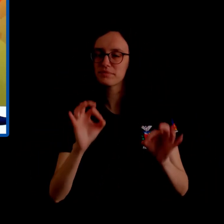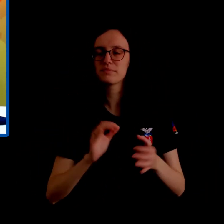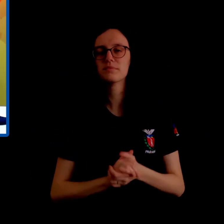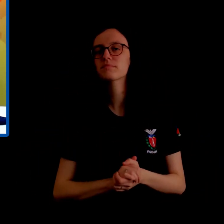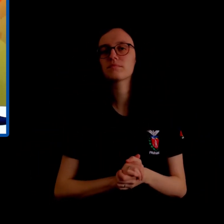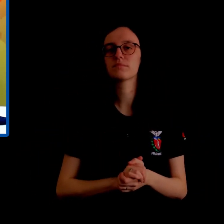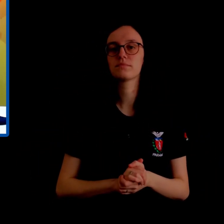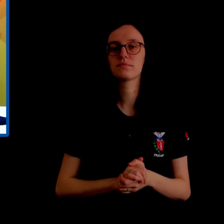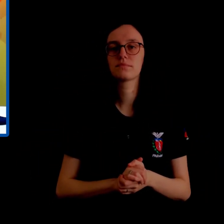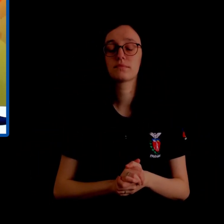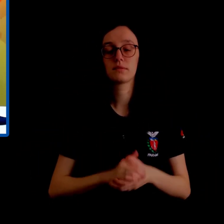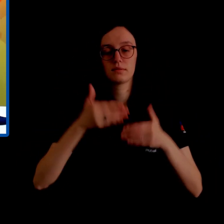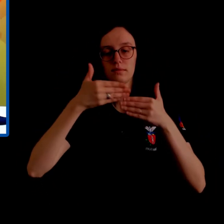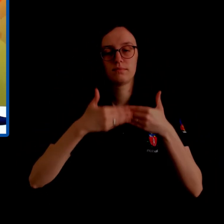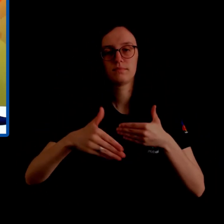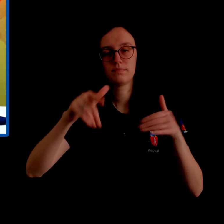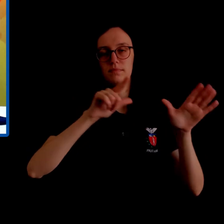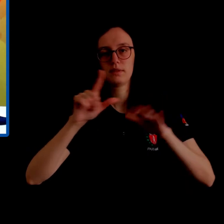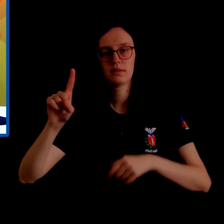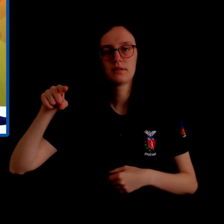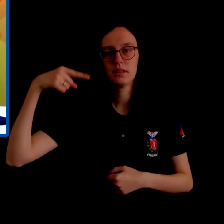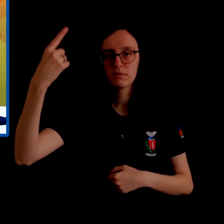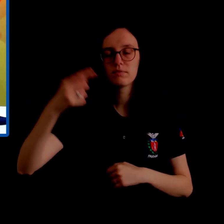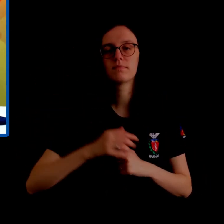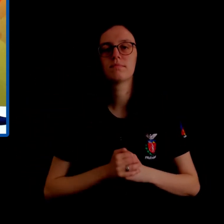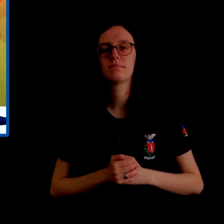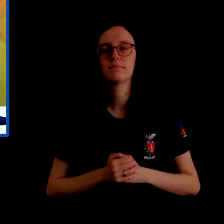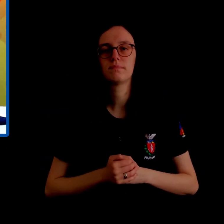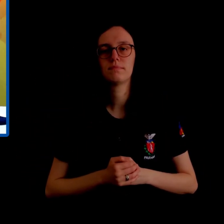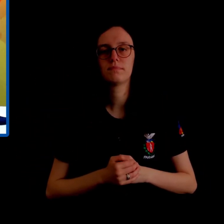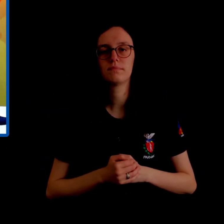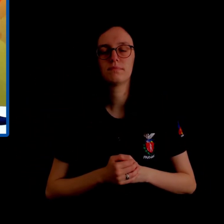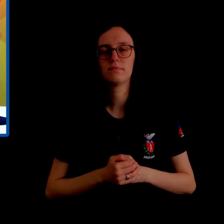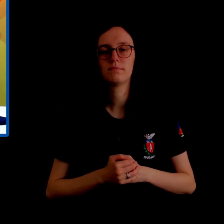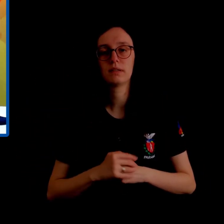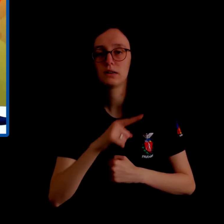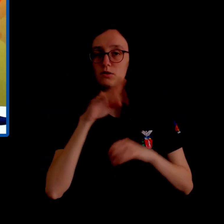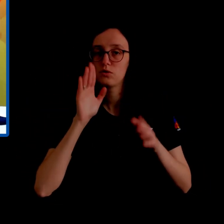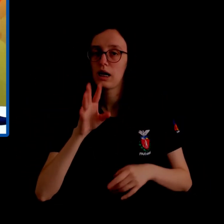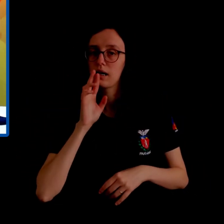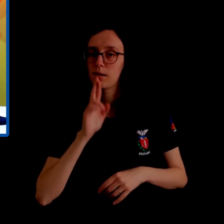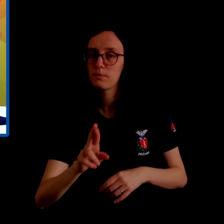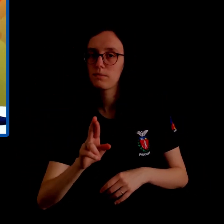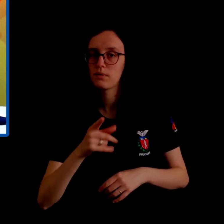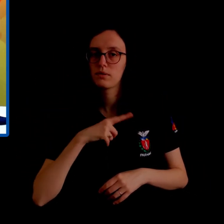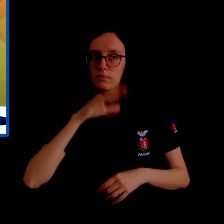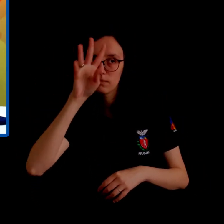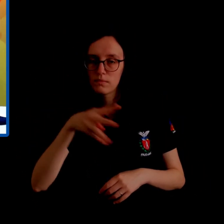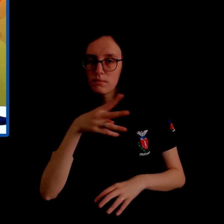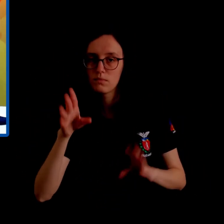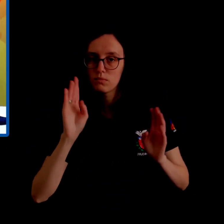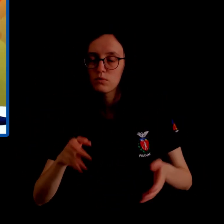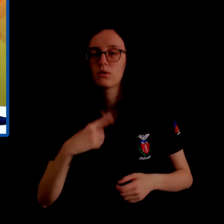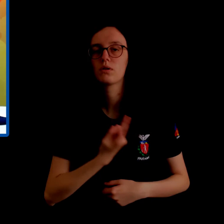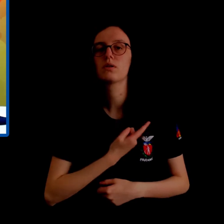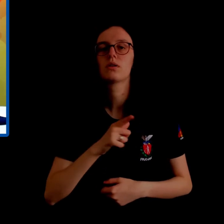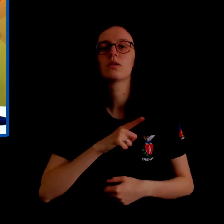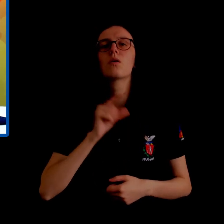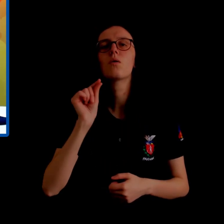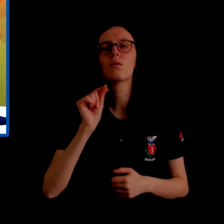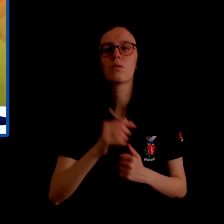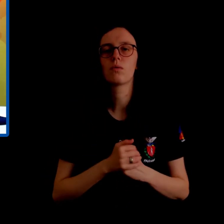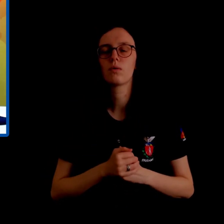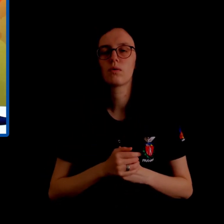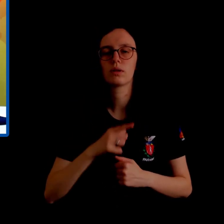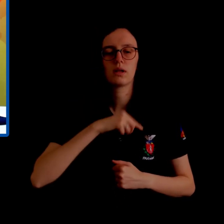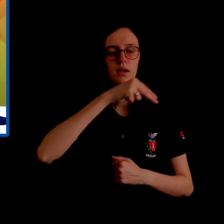a partir da semana que vem, então, vocês vão ser comunicados. Quem respondeu já aquela planilha, nós temos o e-mail de quem é N1,